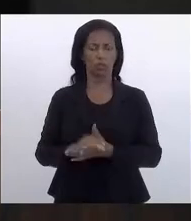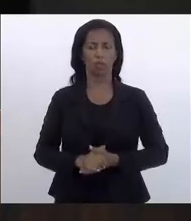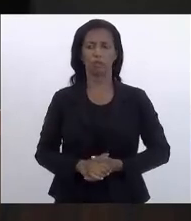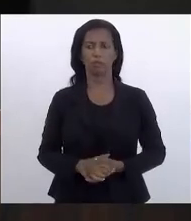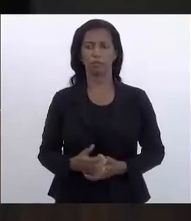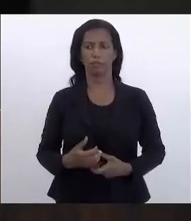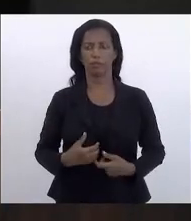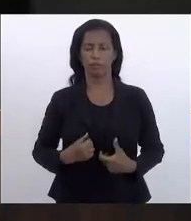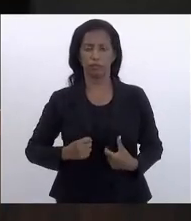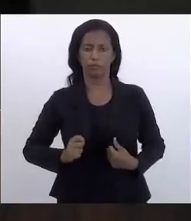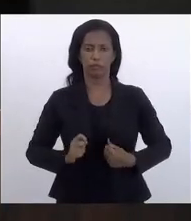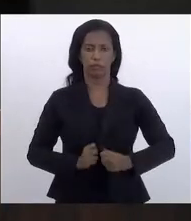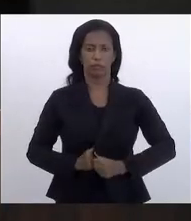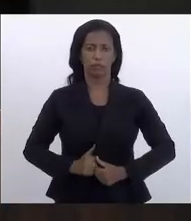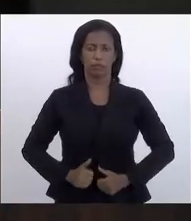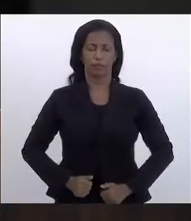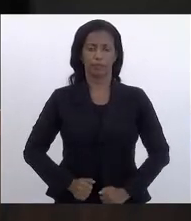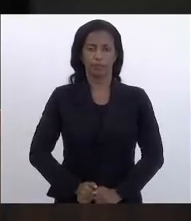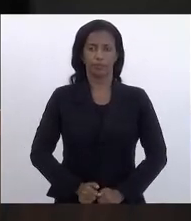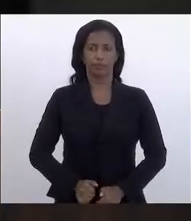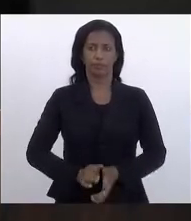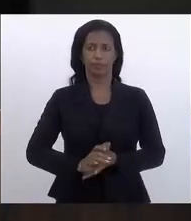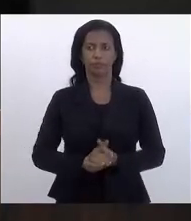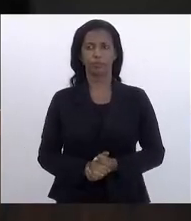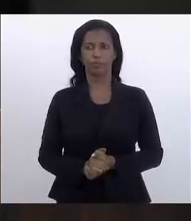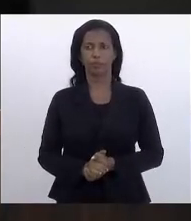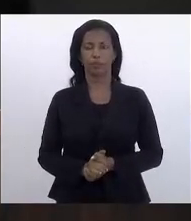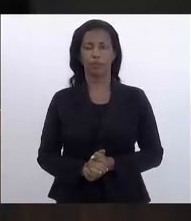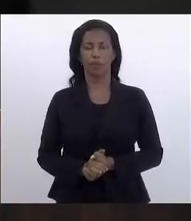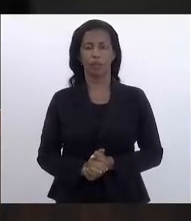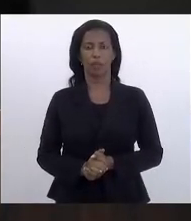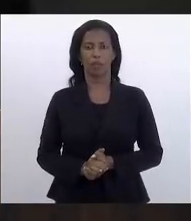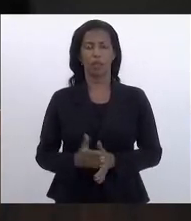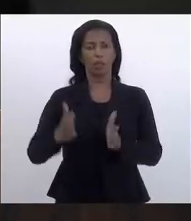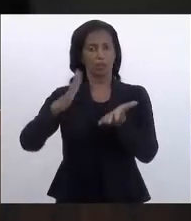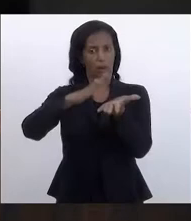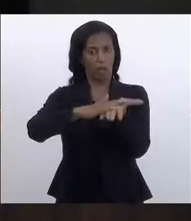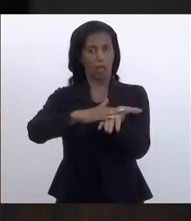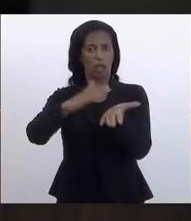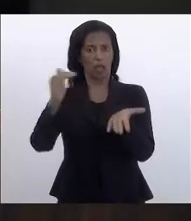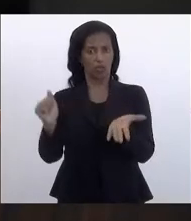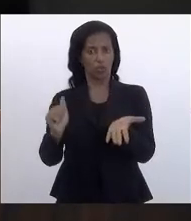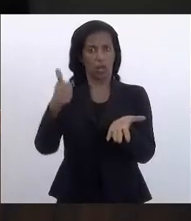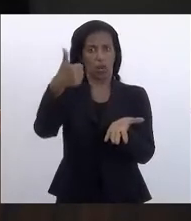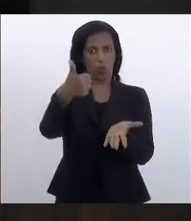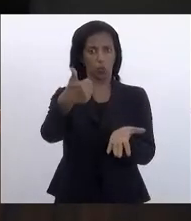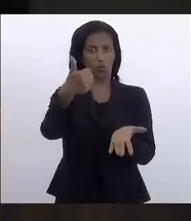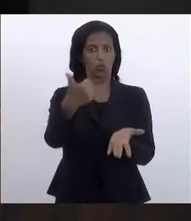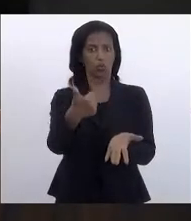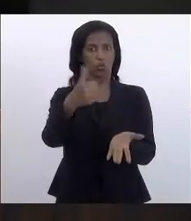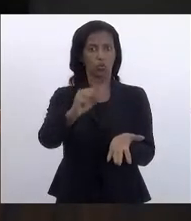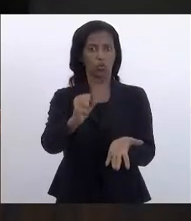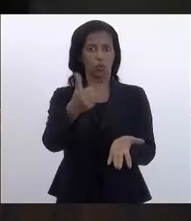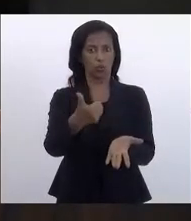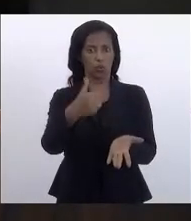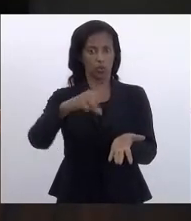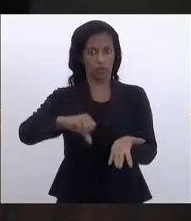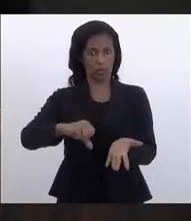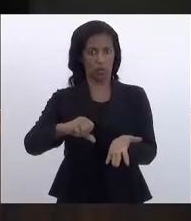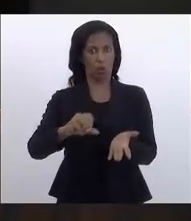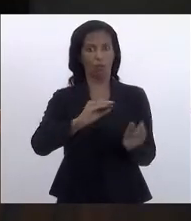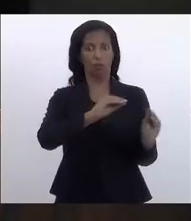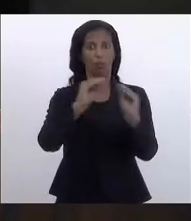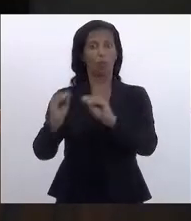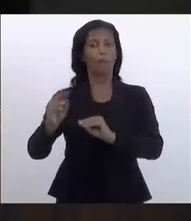e votar no plenário que é que ele sai da pauta e o 18 e 19 remetia para quinta